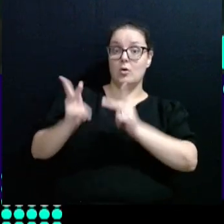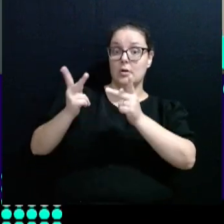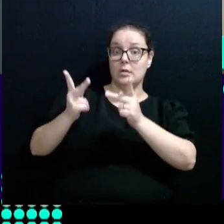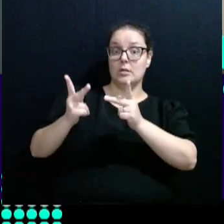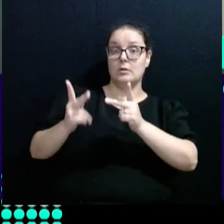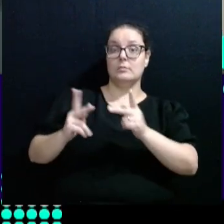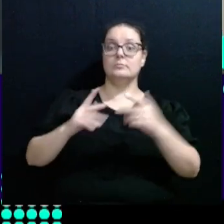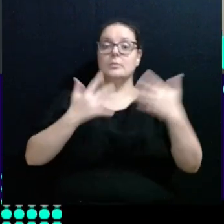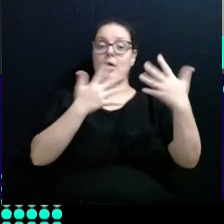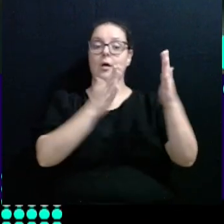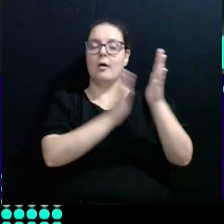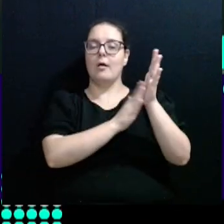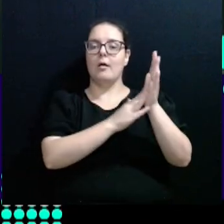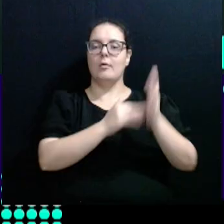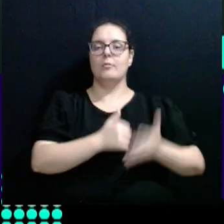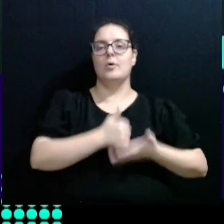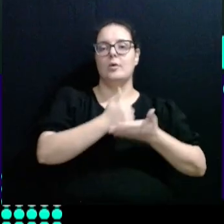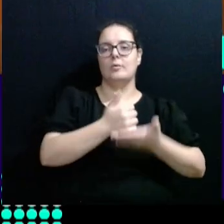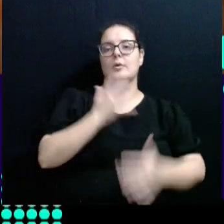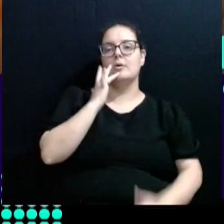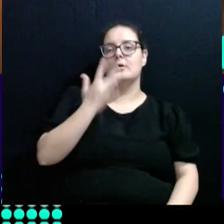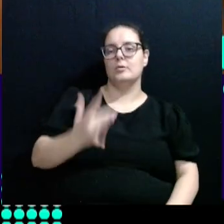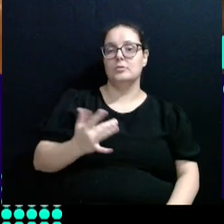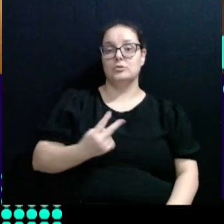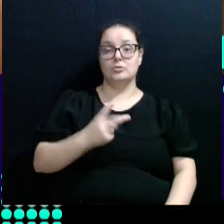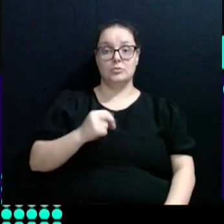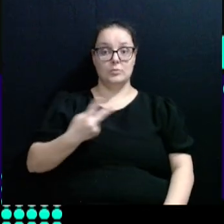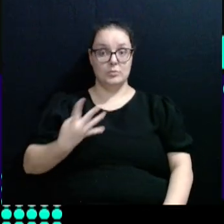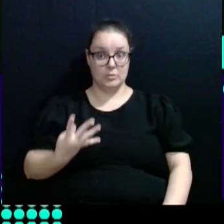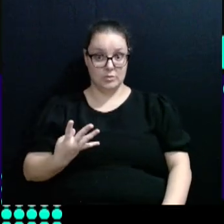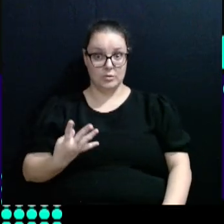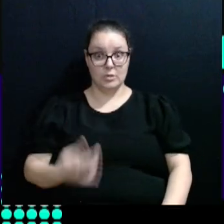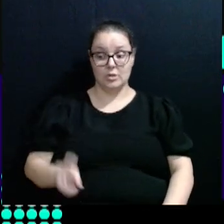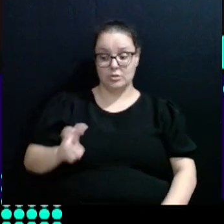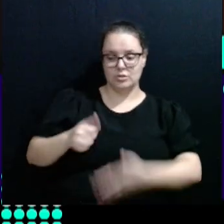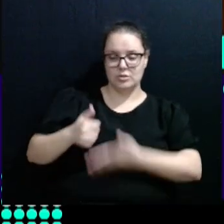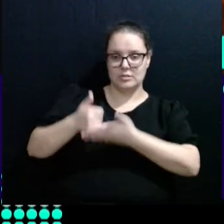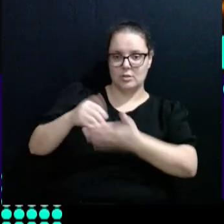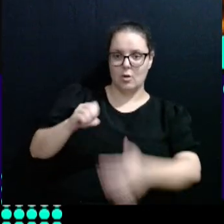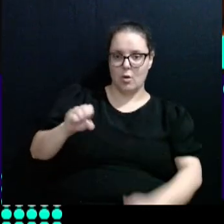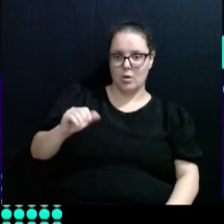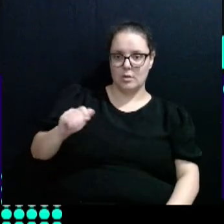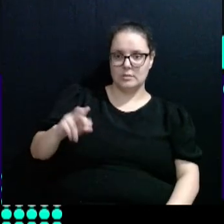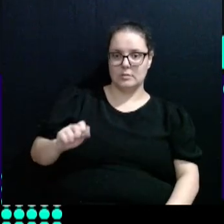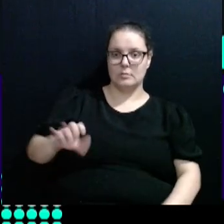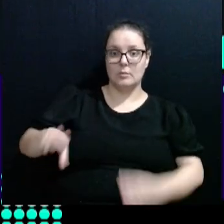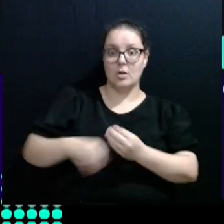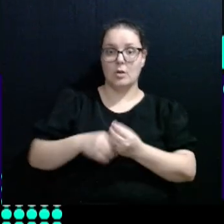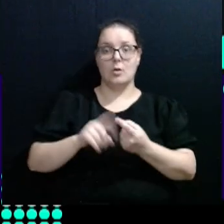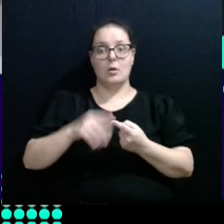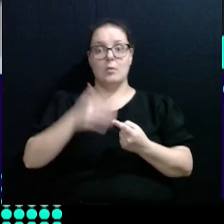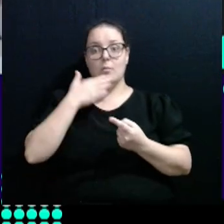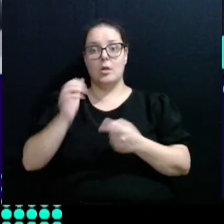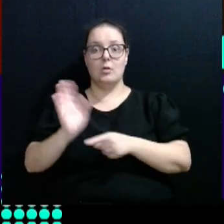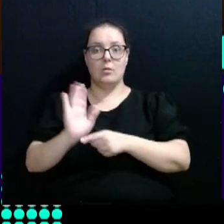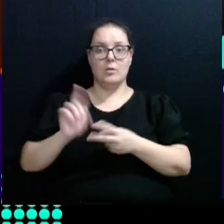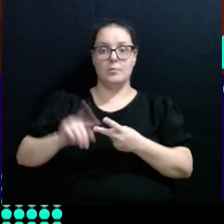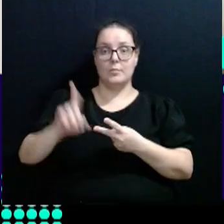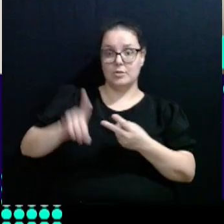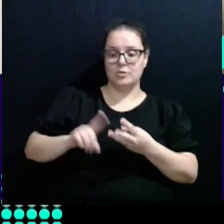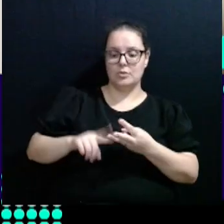de Cannes de 2024 e de 5 Oscars, incluindo melhor filme, diretor e roteiro original.